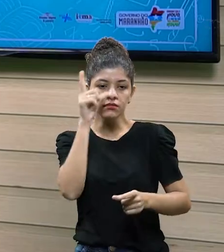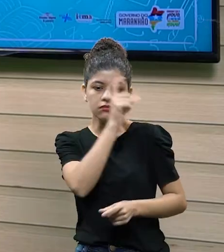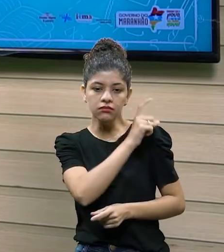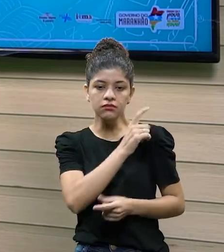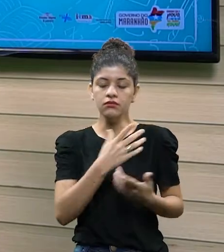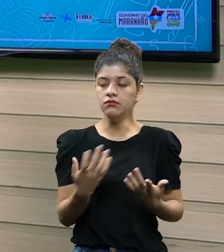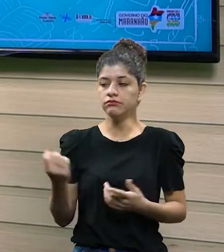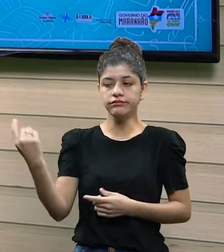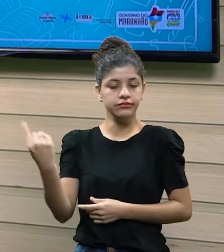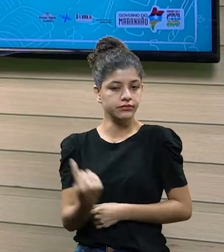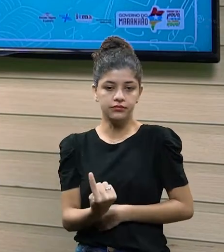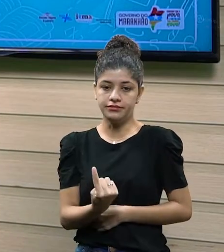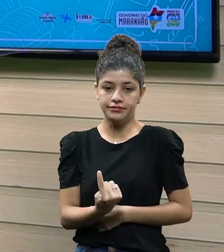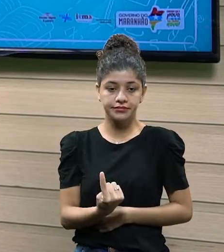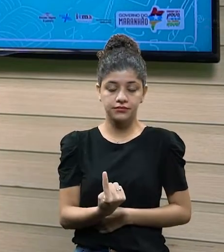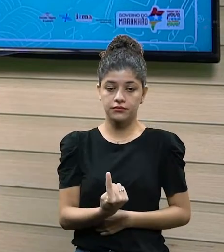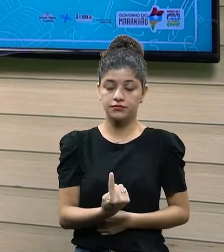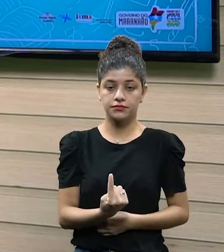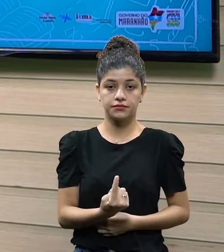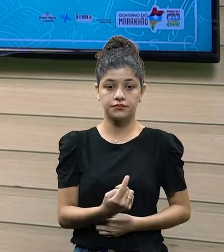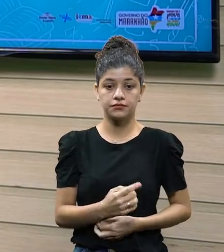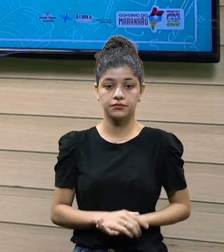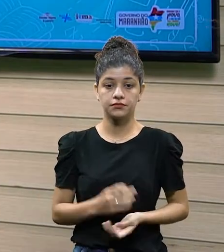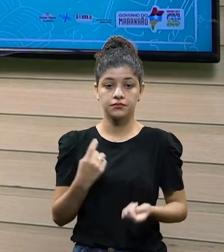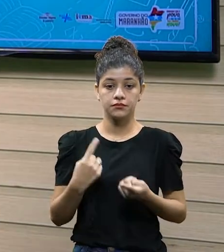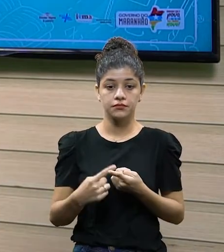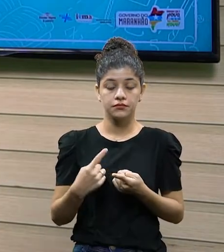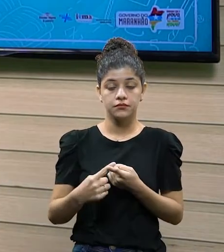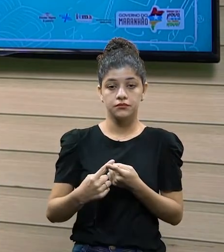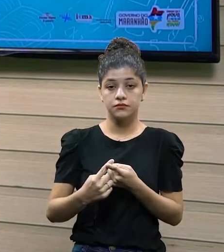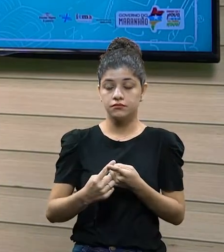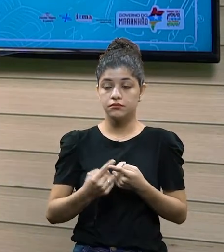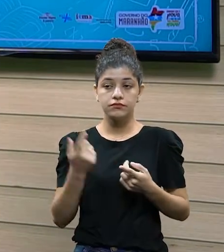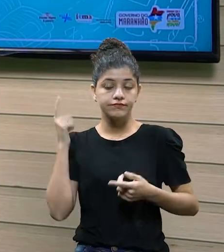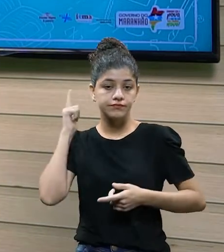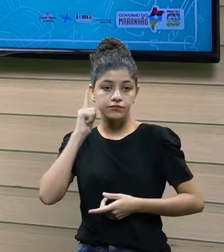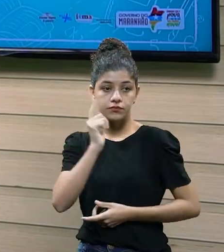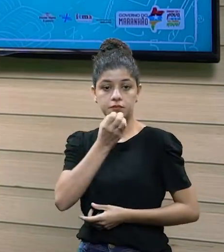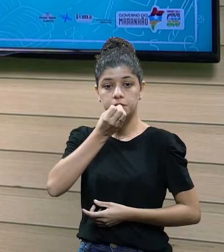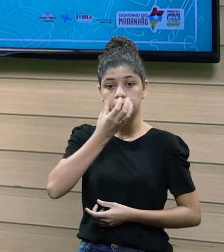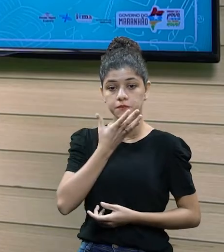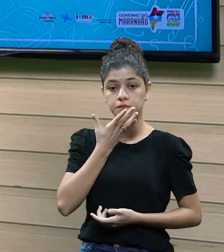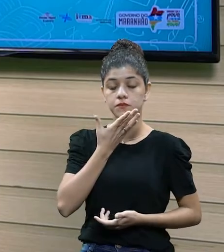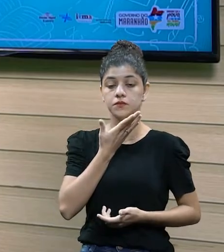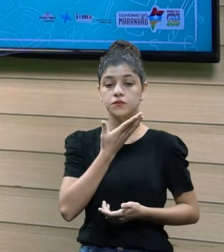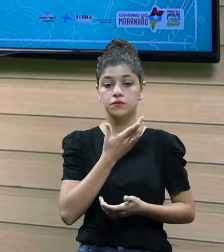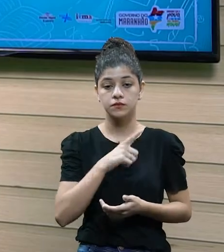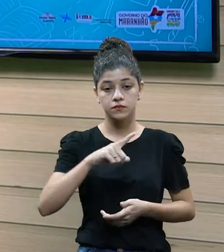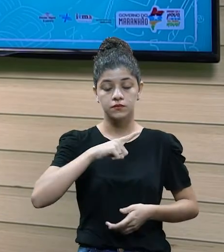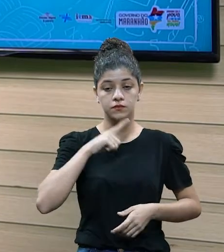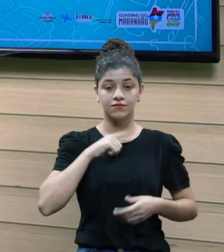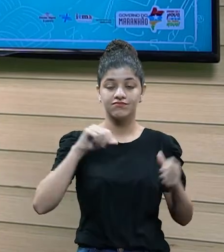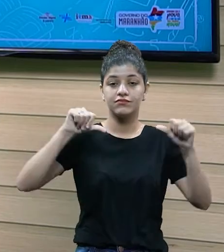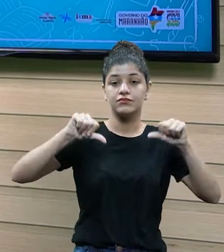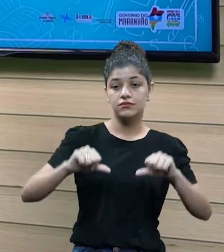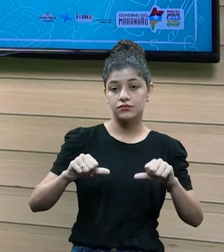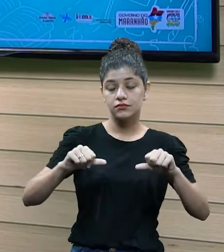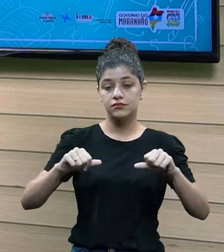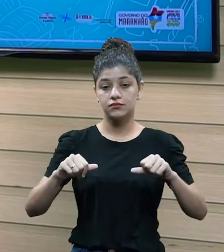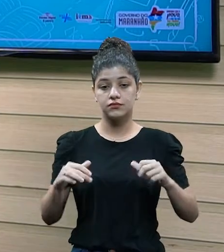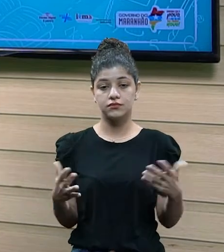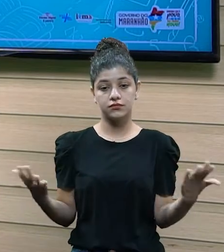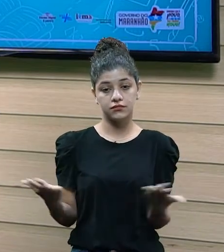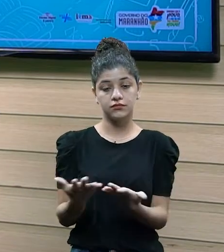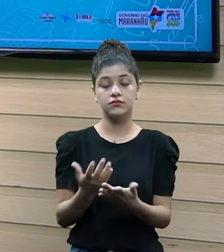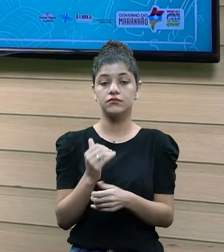ia me ausentar, eu não ia vir gravar. Porque eu sei que eu não ia passar uma boa mensagem, eu ia criar uma aparência negativa, então eu simplesmente